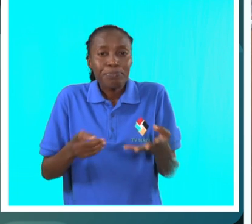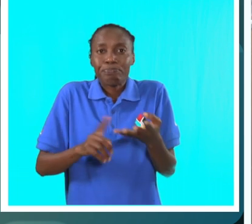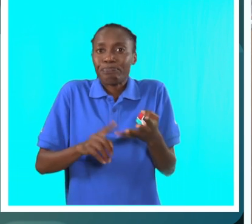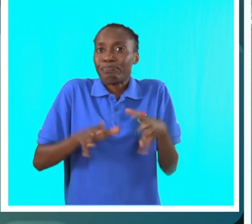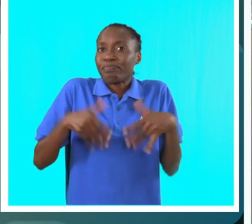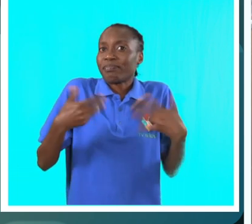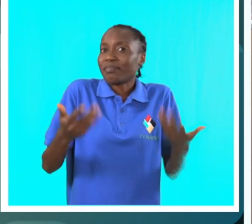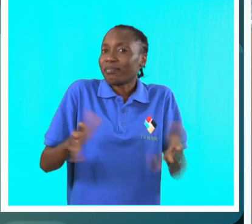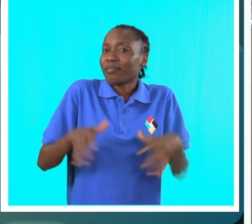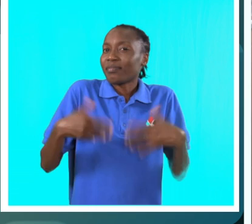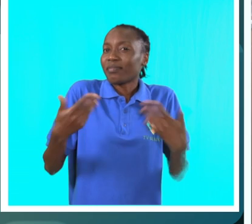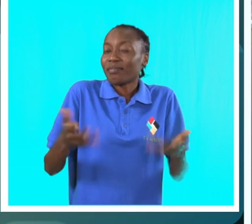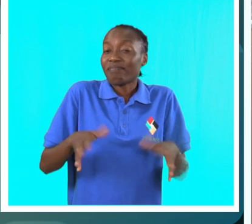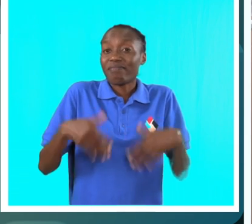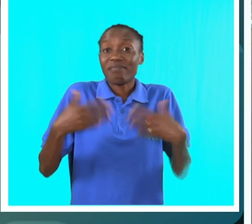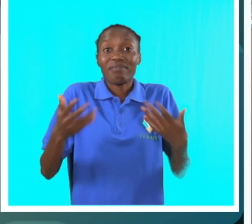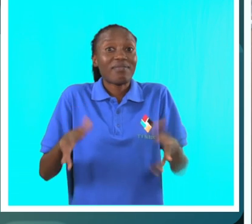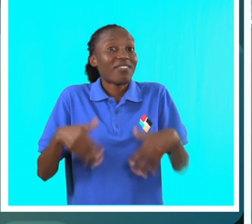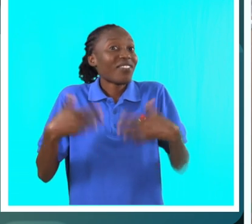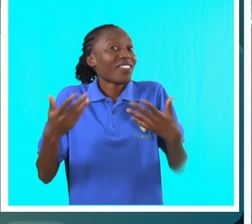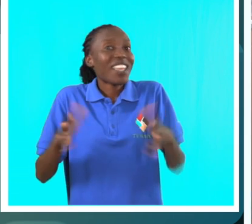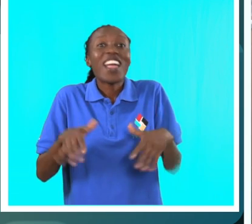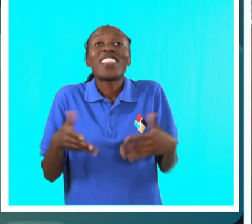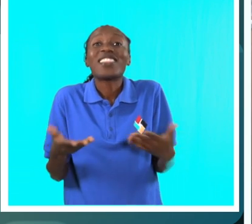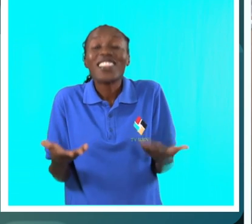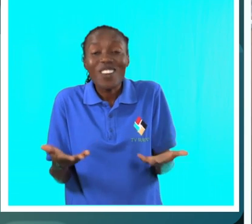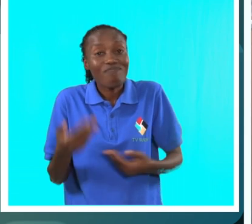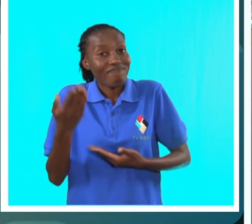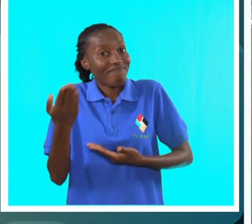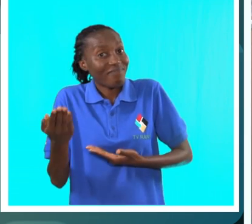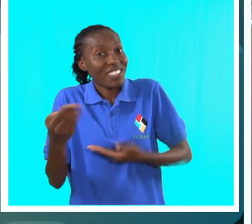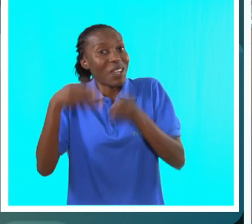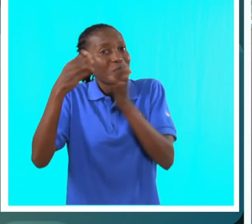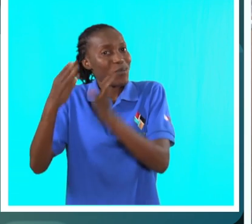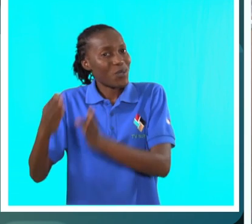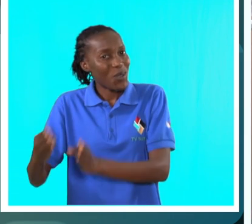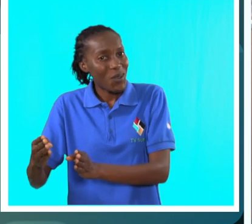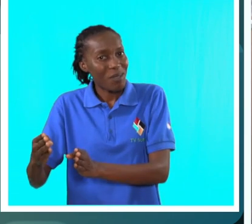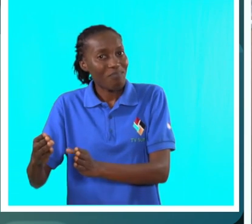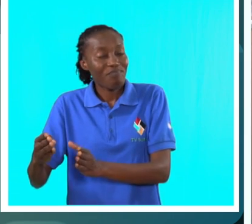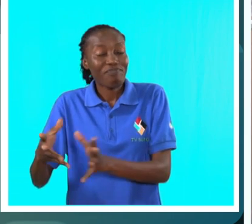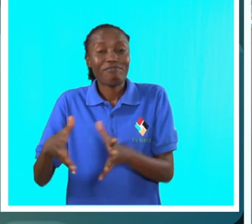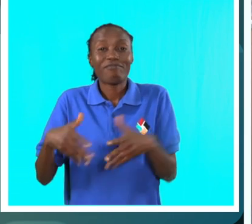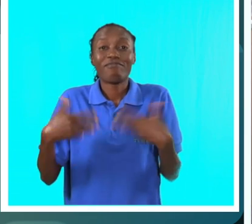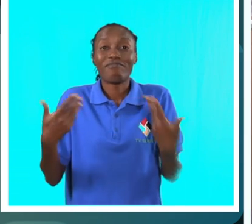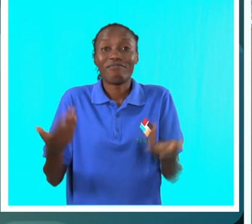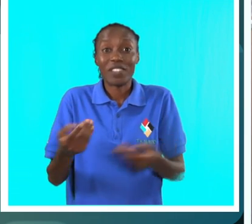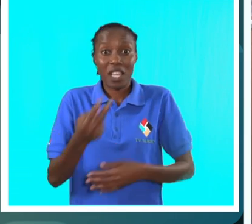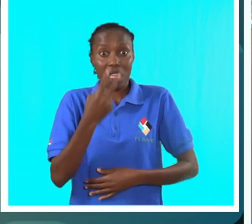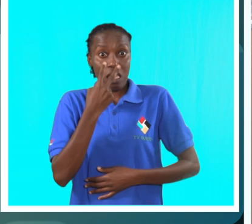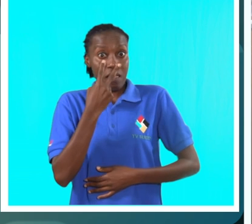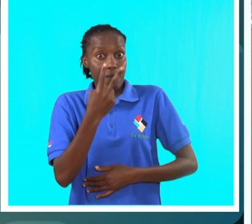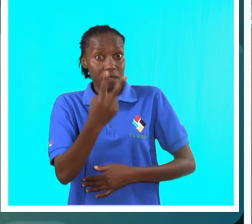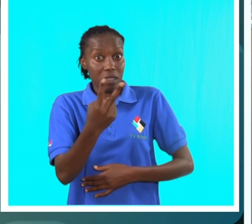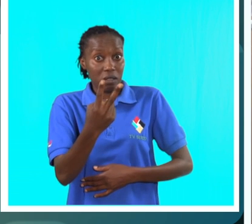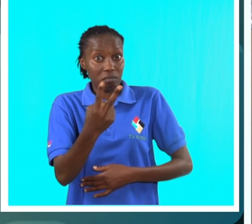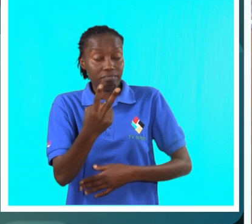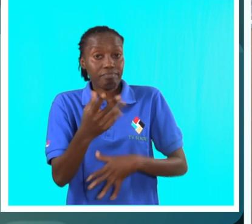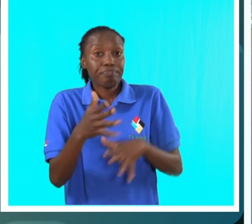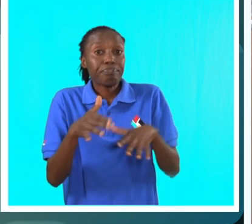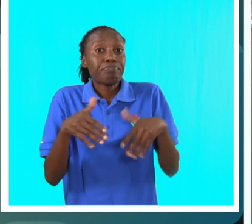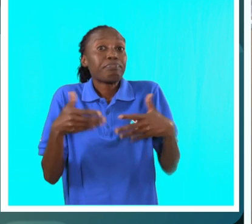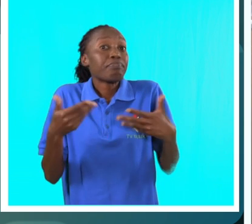atividade Então se esta pessoa ao olho